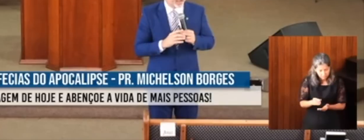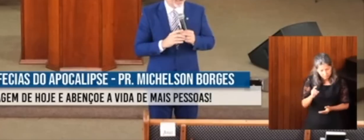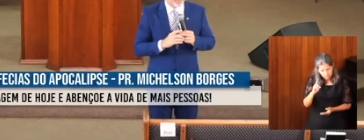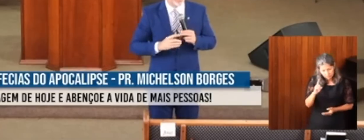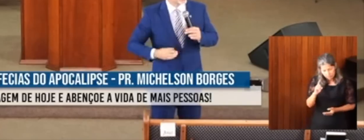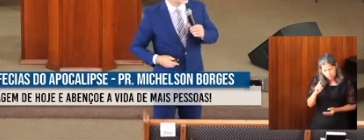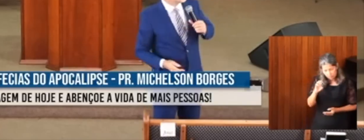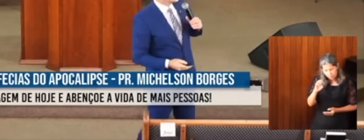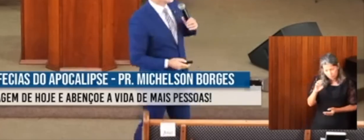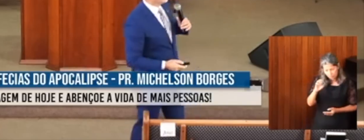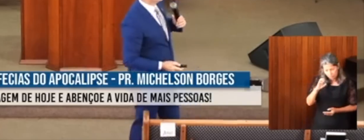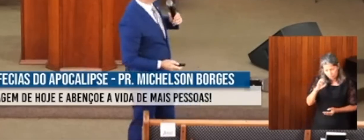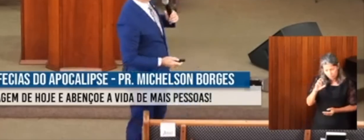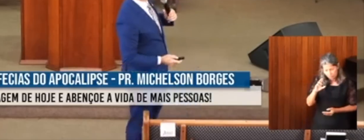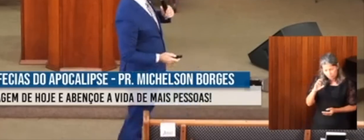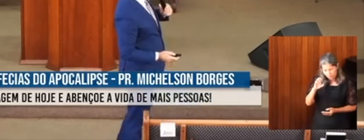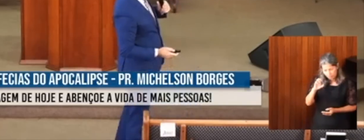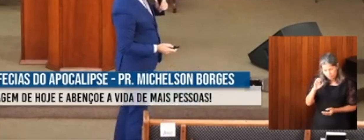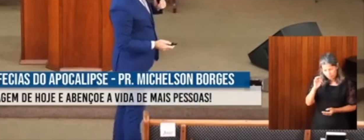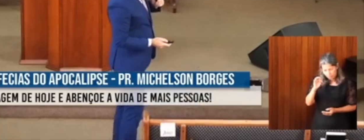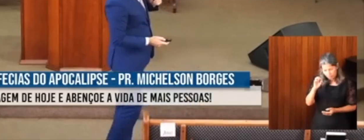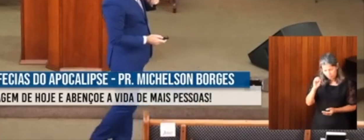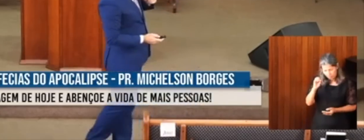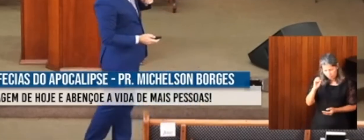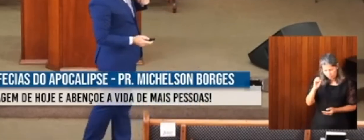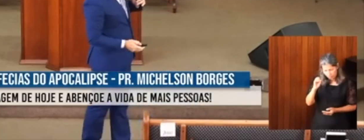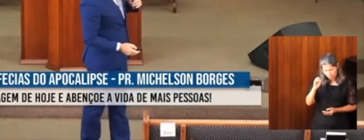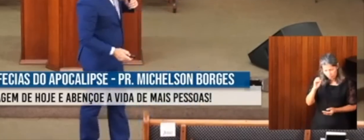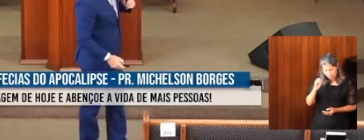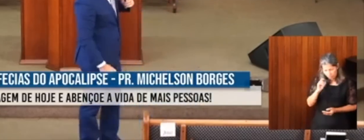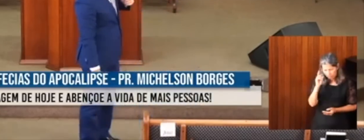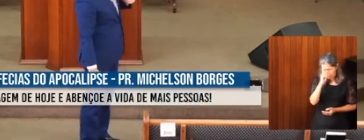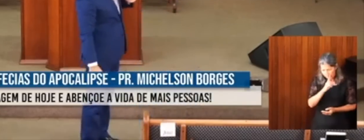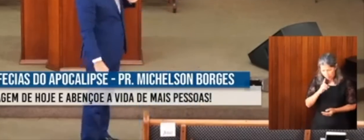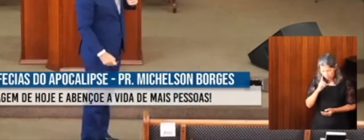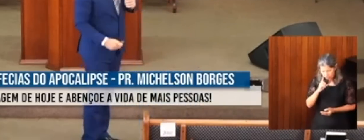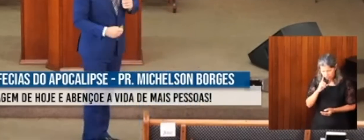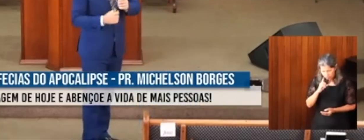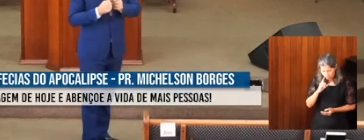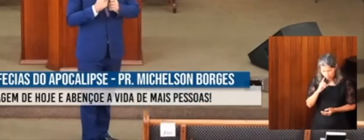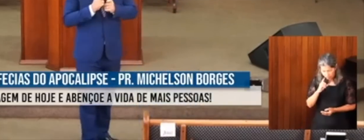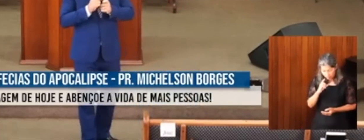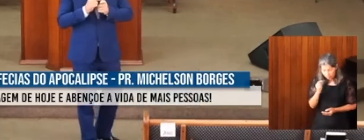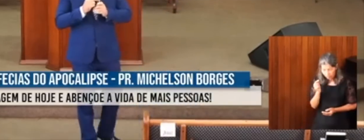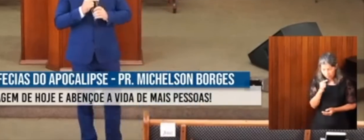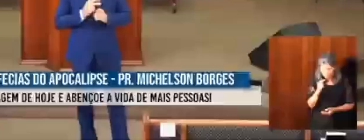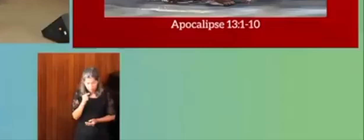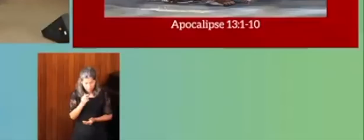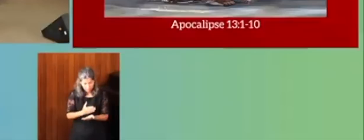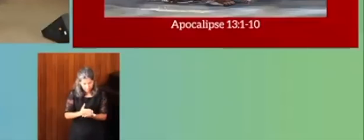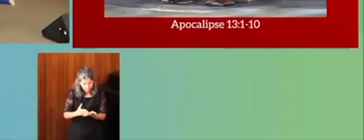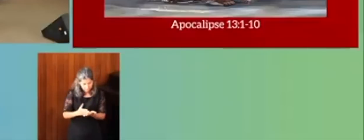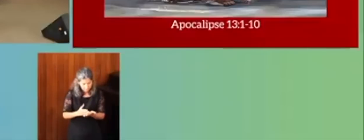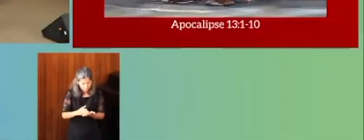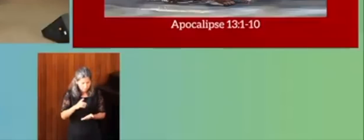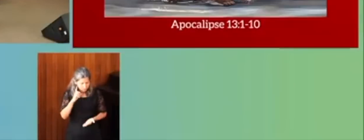né? Ok, então capítulo 13 apresenta ali uma besta. Curiosamente, a besta do mar tem essas características aqui na